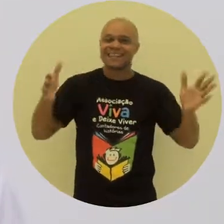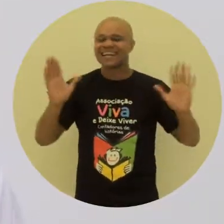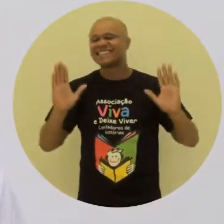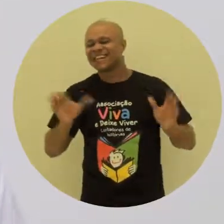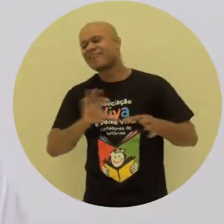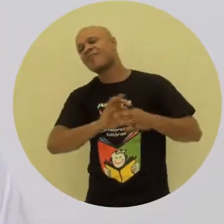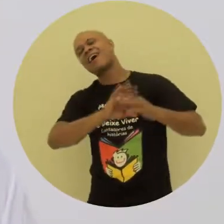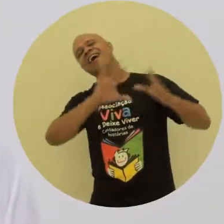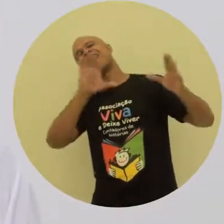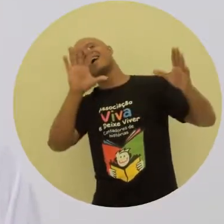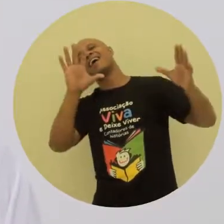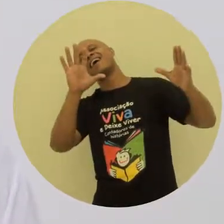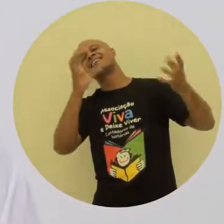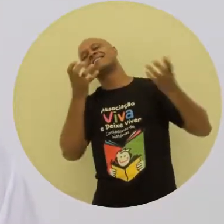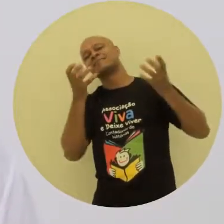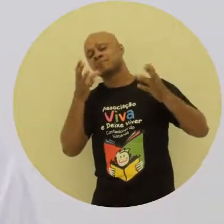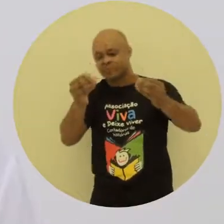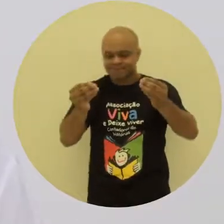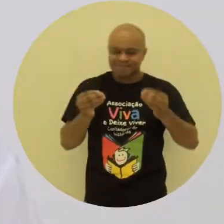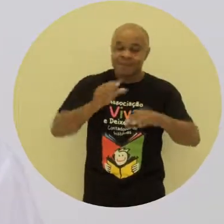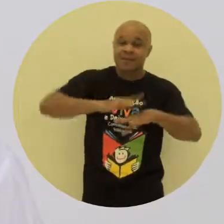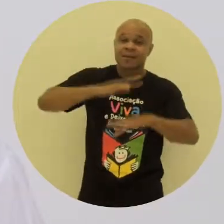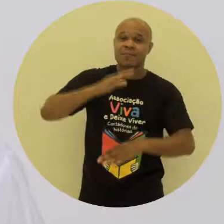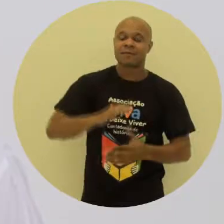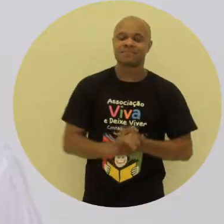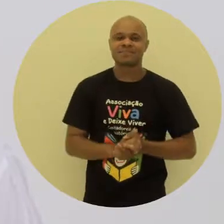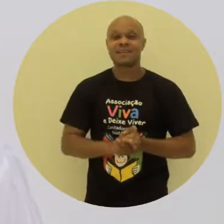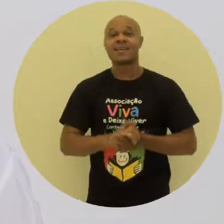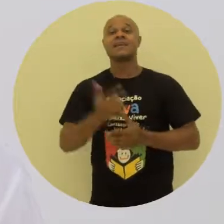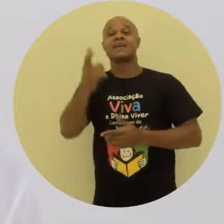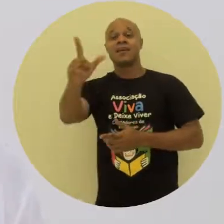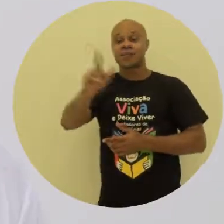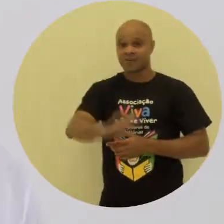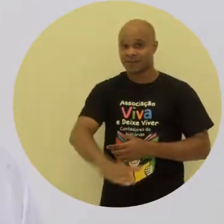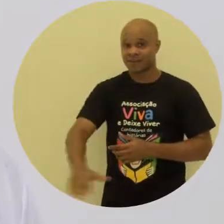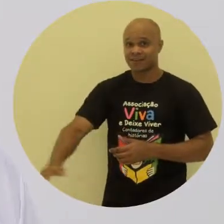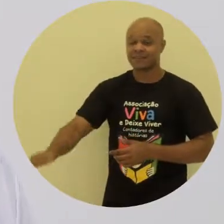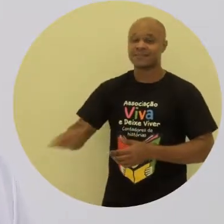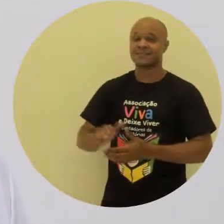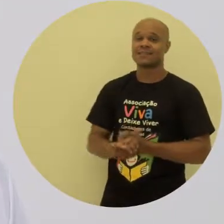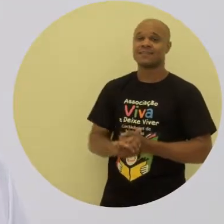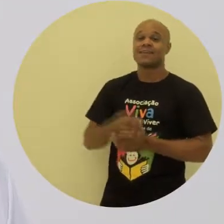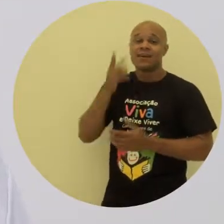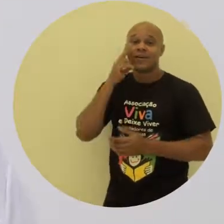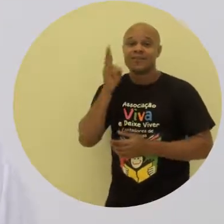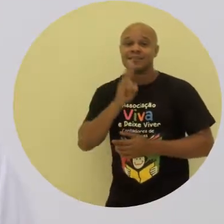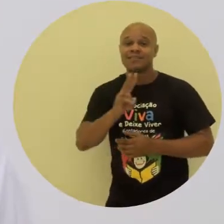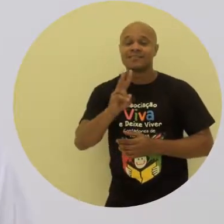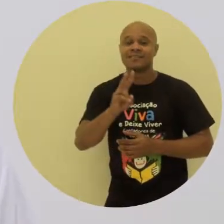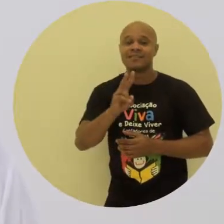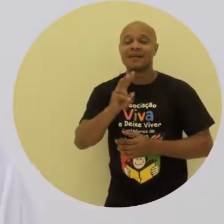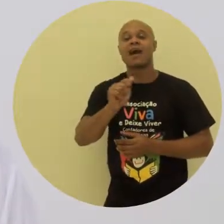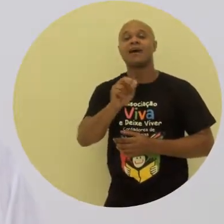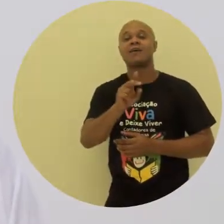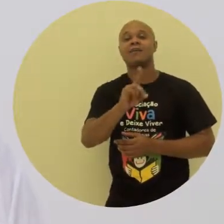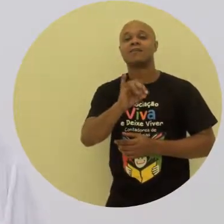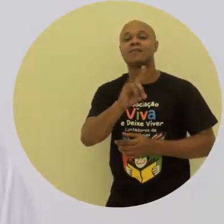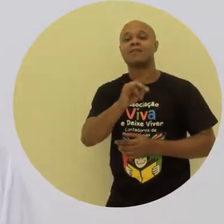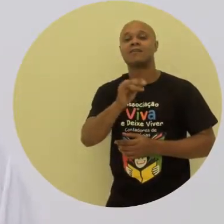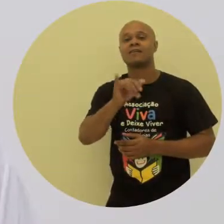já está propensa a receber essa ação. E a criança visual, a